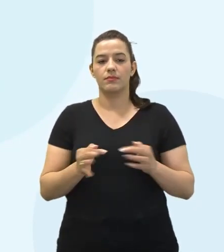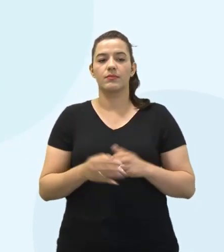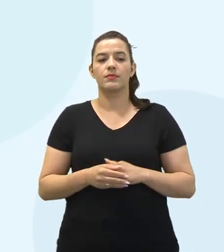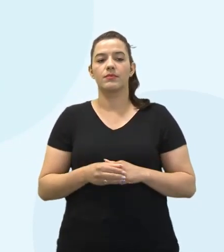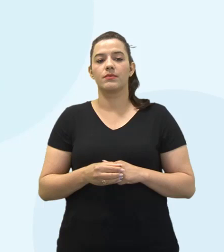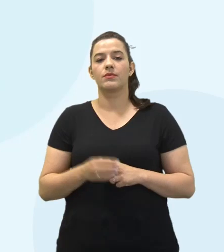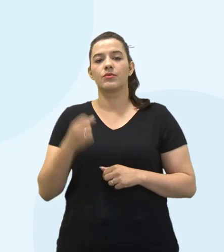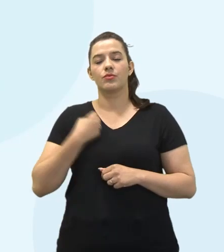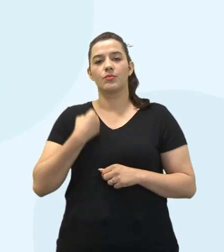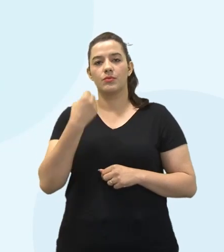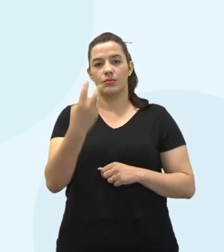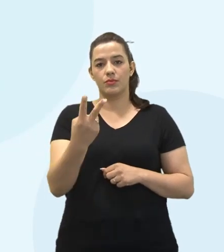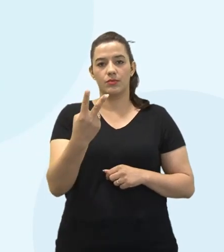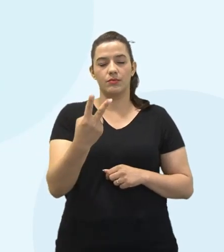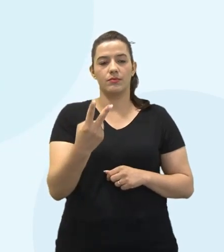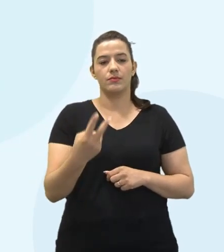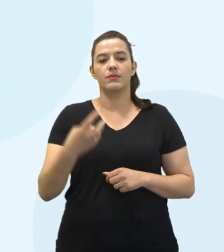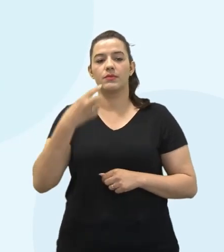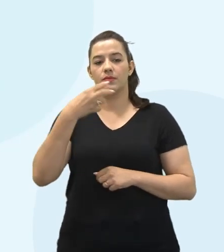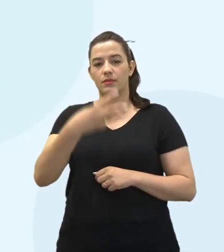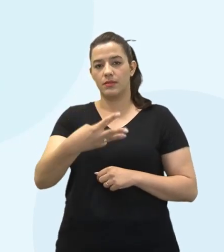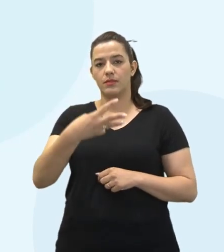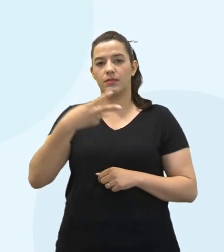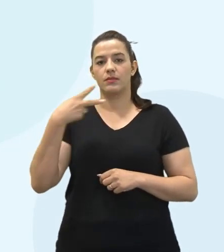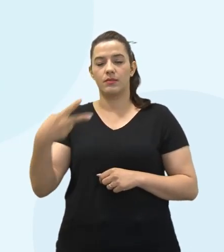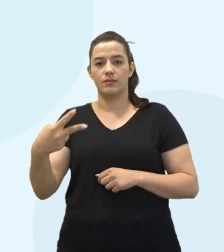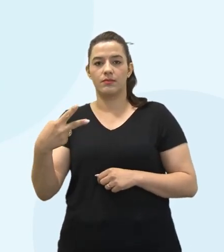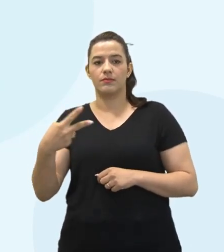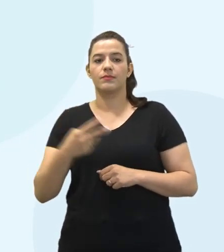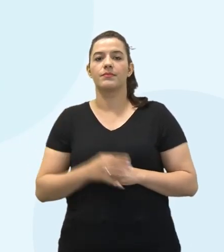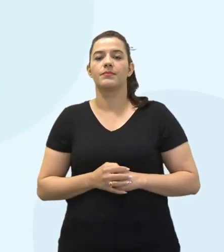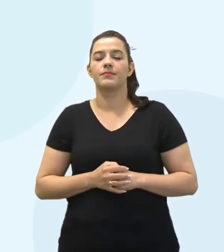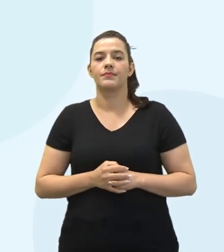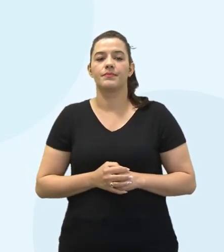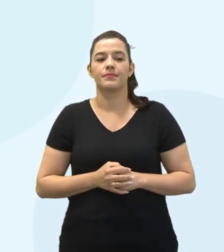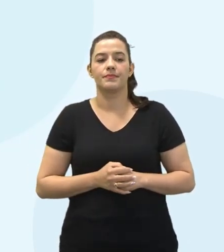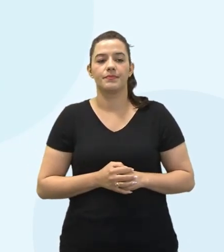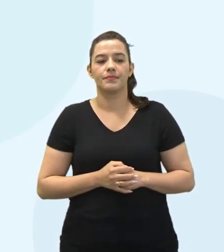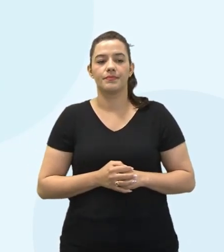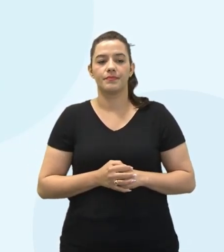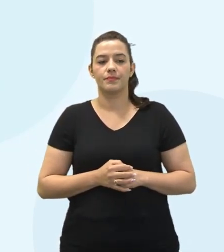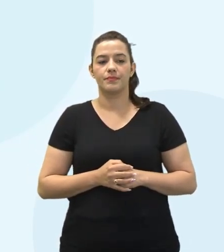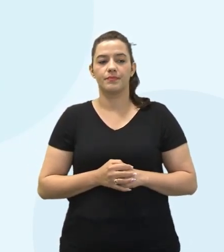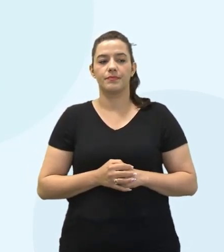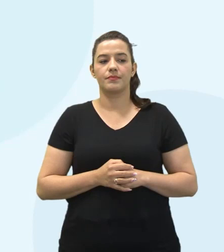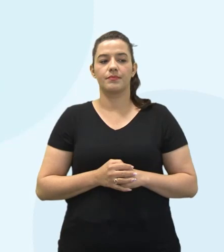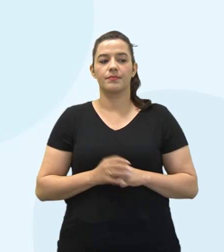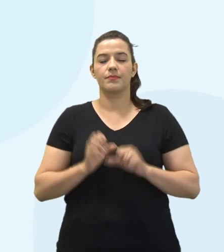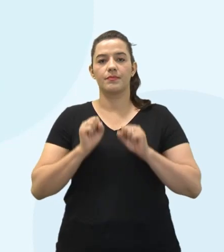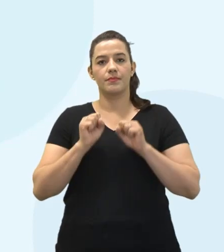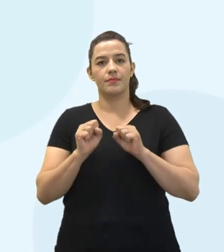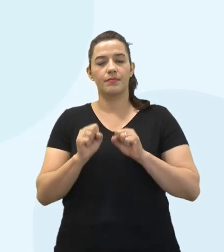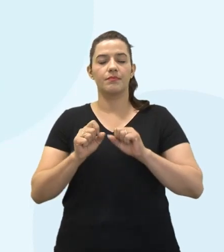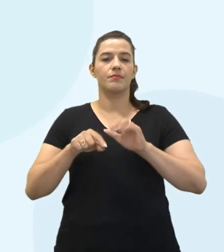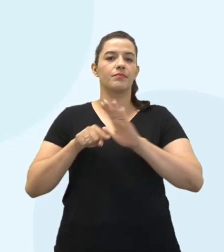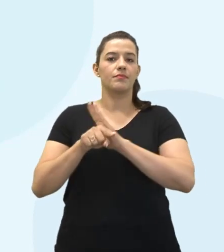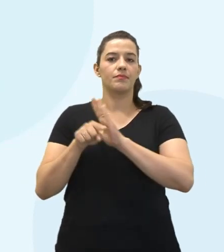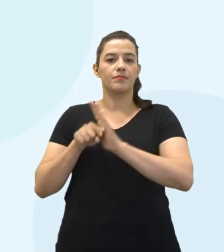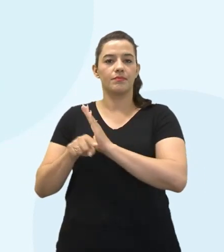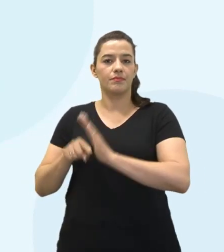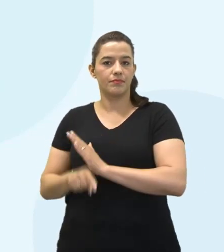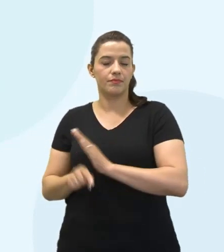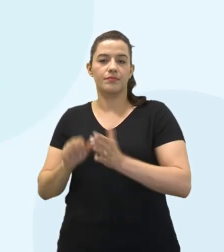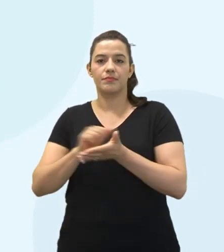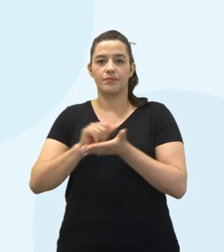de ordem 2 não é o número a 32 é ela a